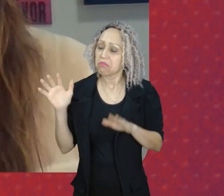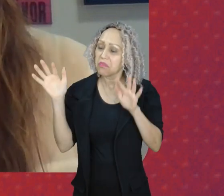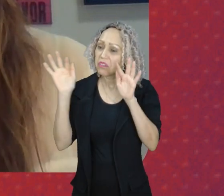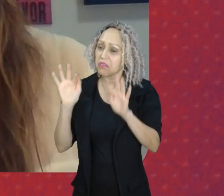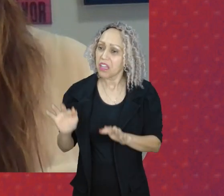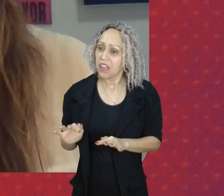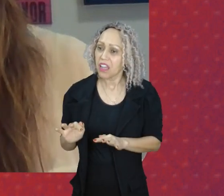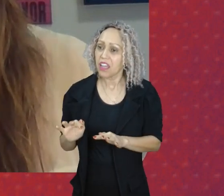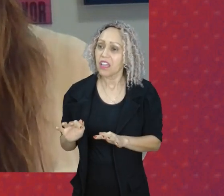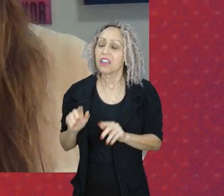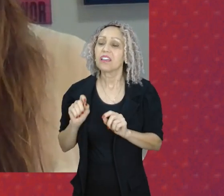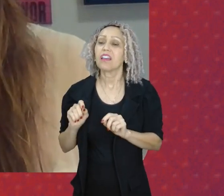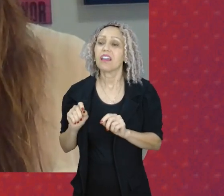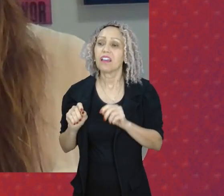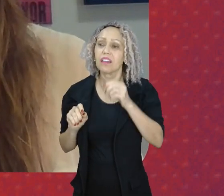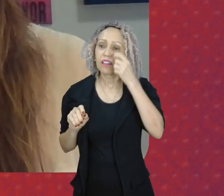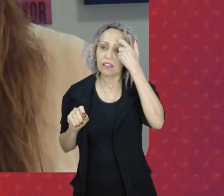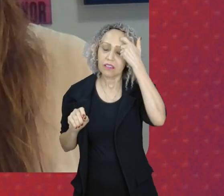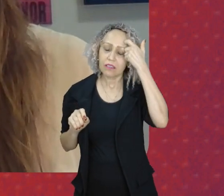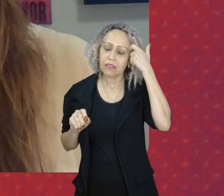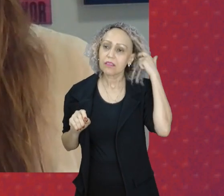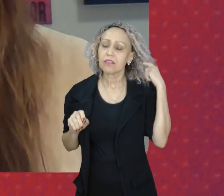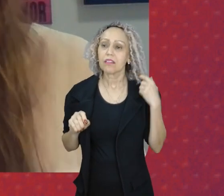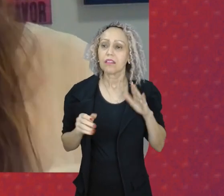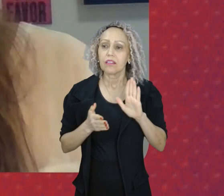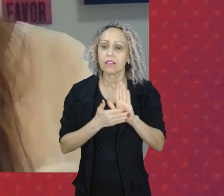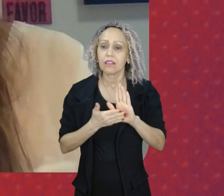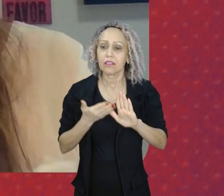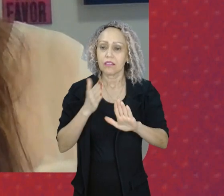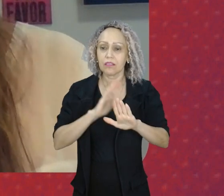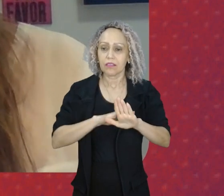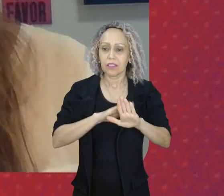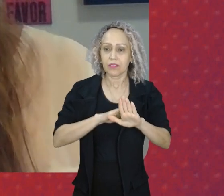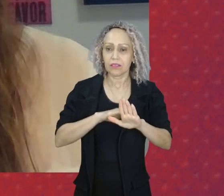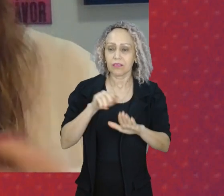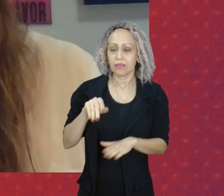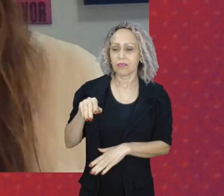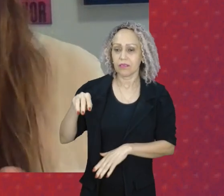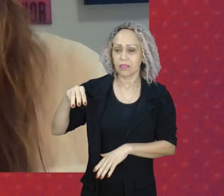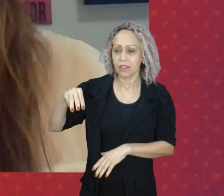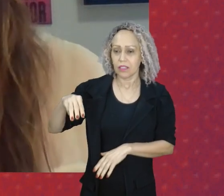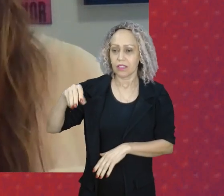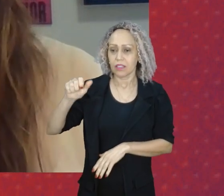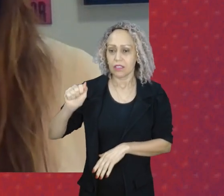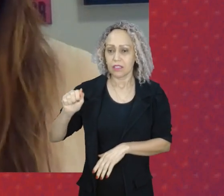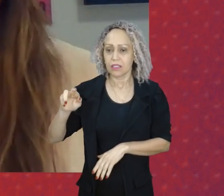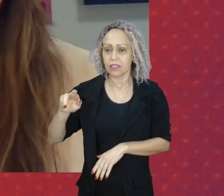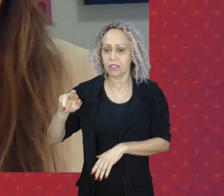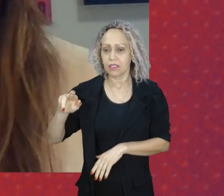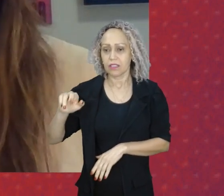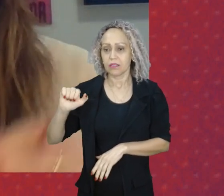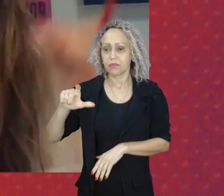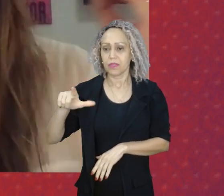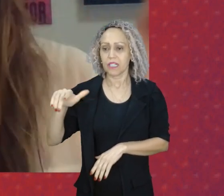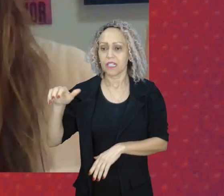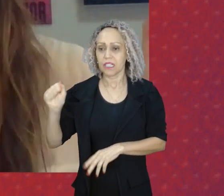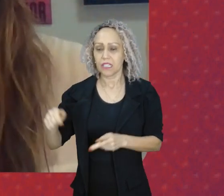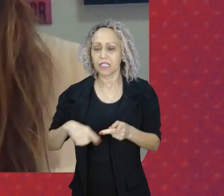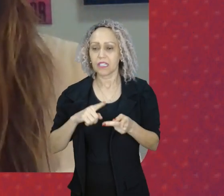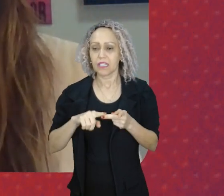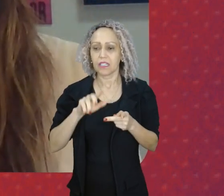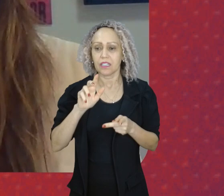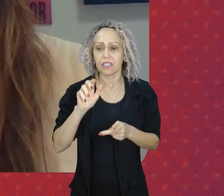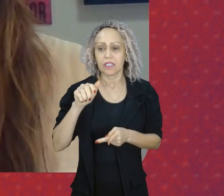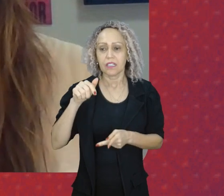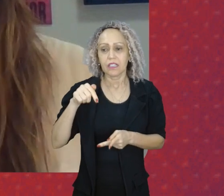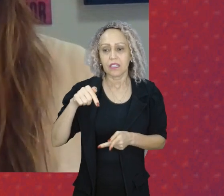sonho, assim, foi o segundo turno no Pernambuco. Acabou ganhando a Raquel Lira, mas ficou lá Raquel Lira, Marília Reis. Gente,